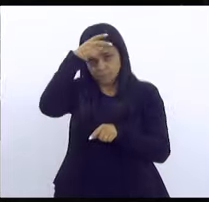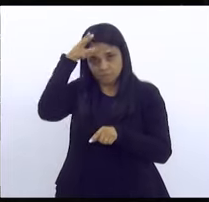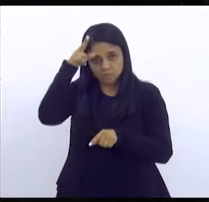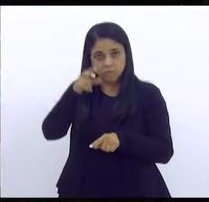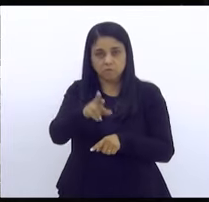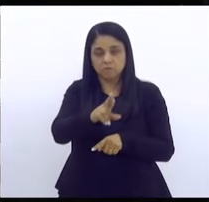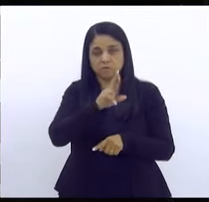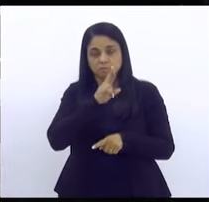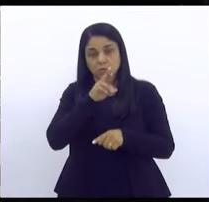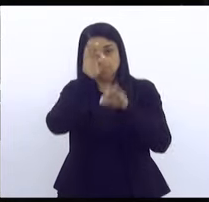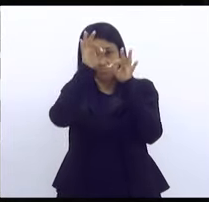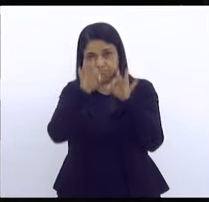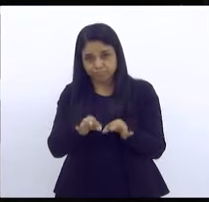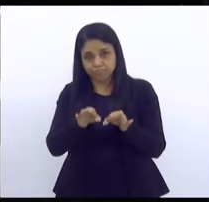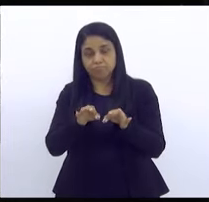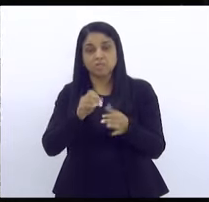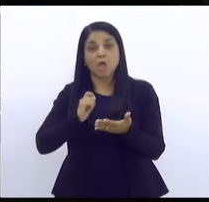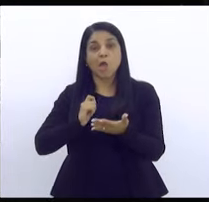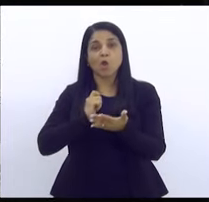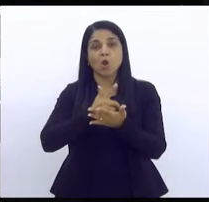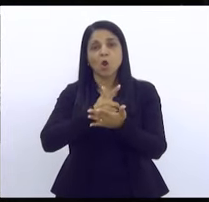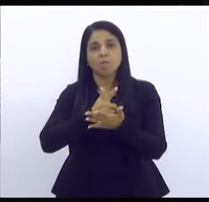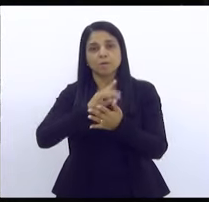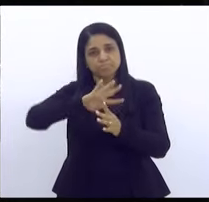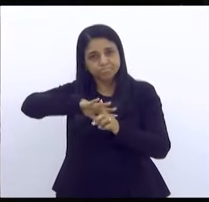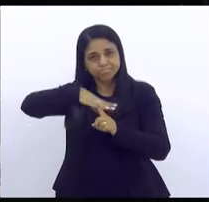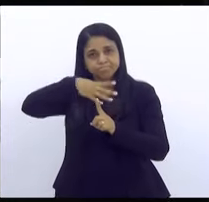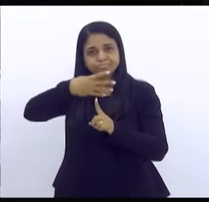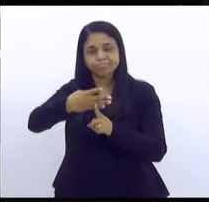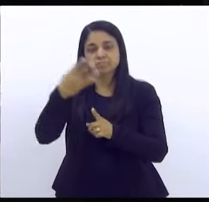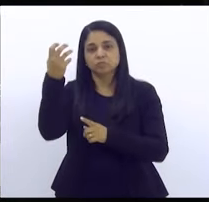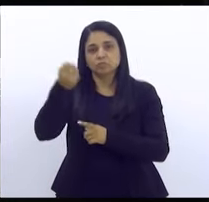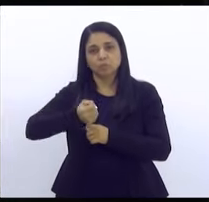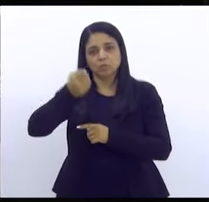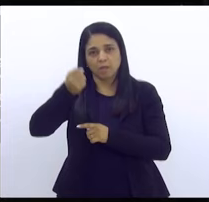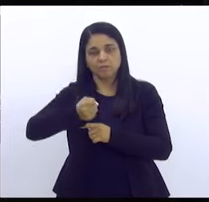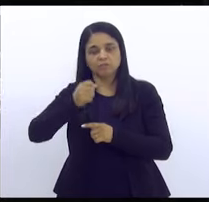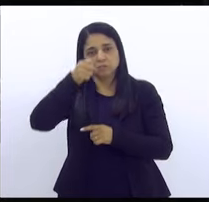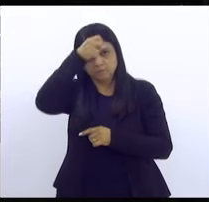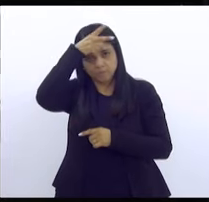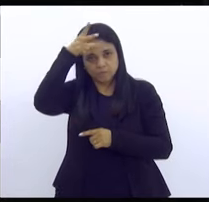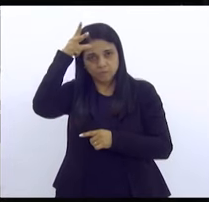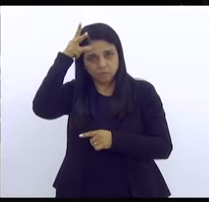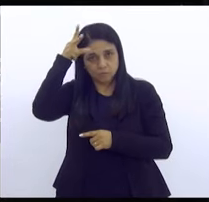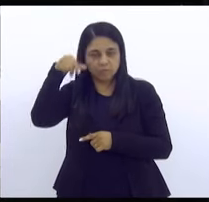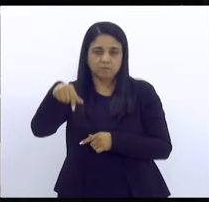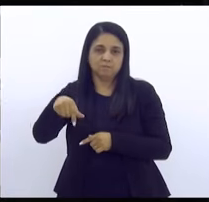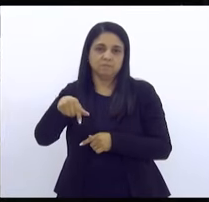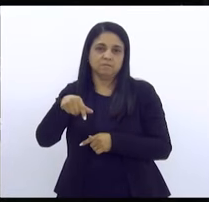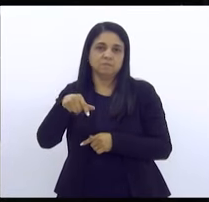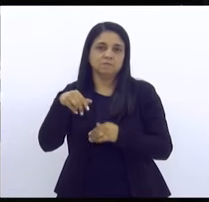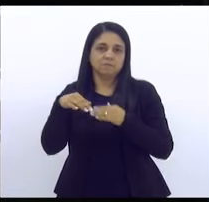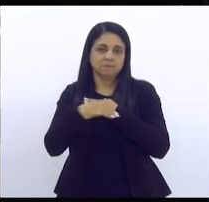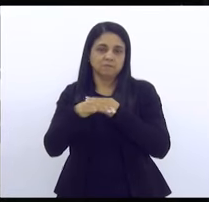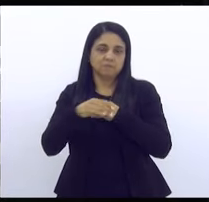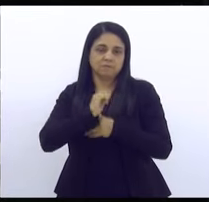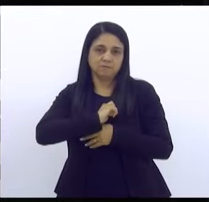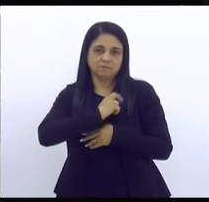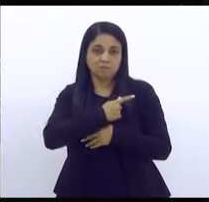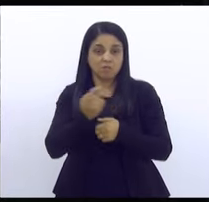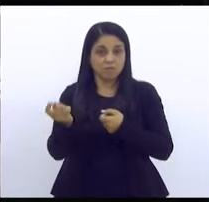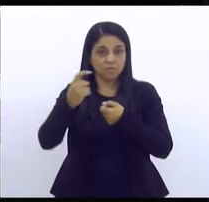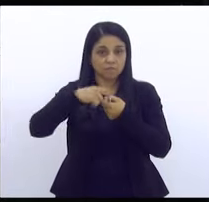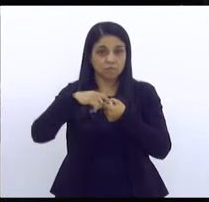respostas concretas sobre a compra faturada do leite na Prefeitura da nossa cidade. A devolução do dinheiro é fundamental e